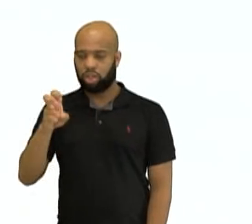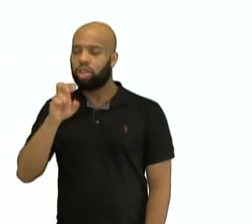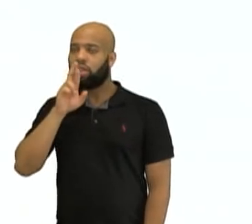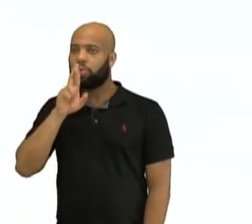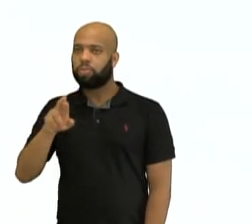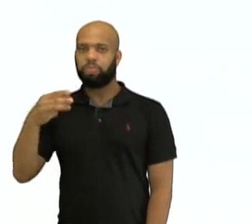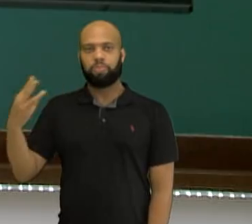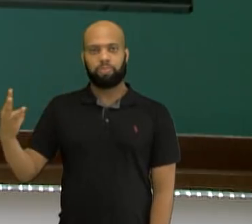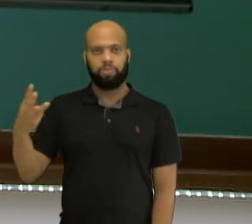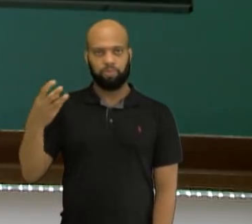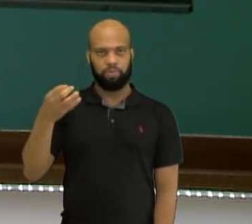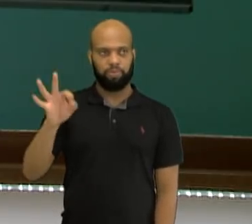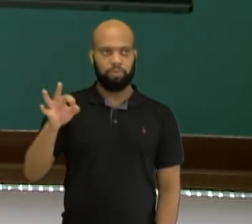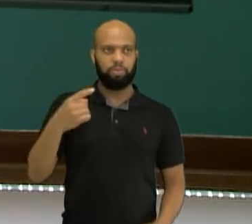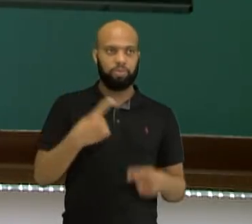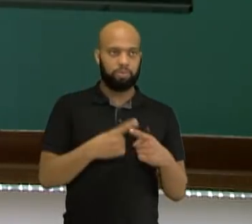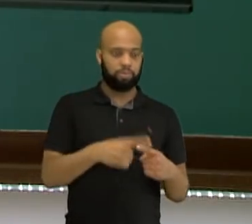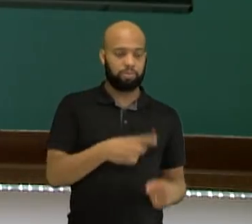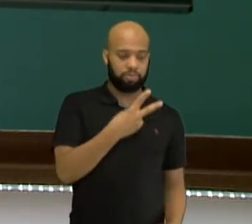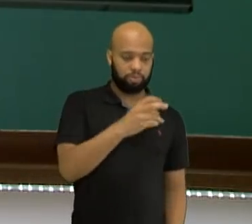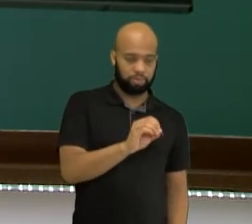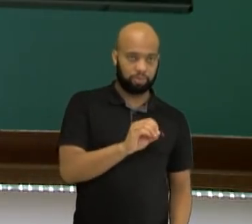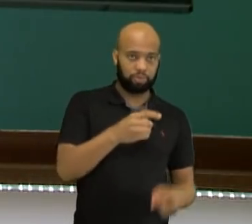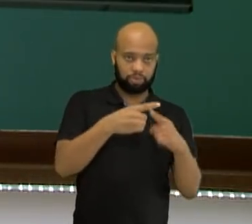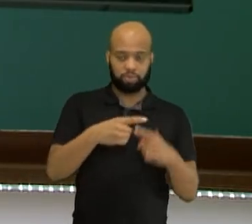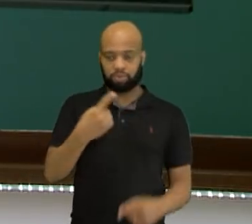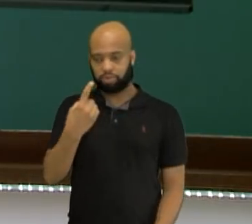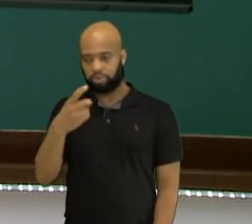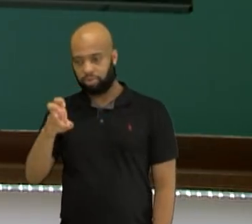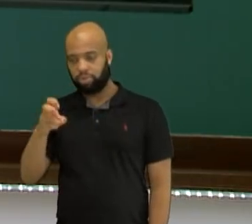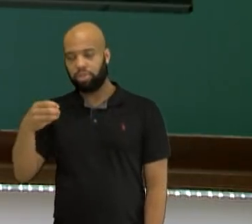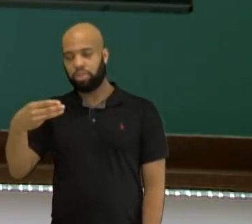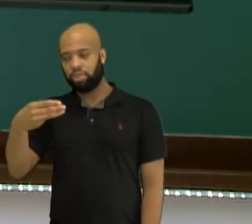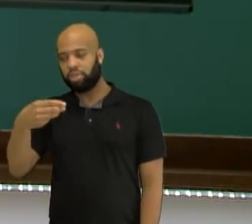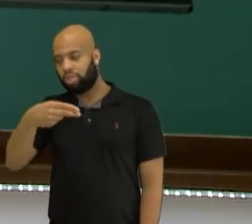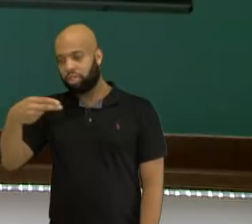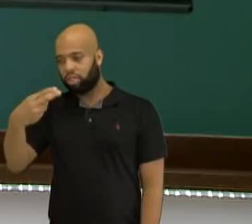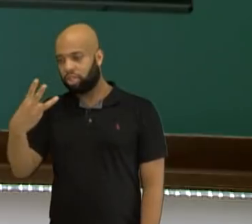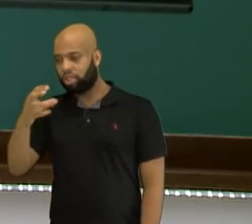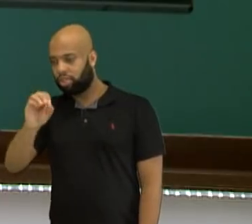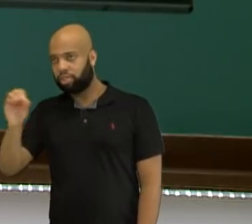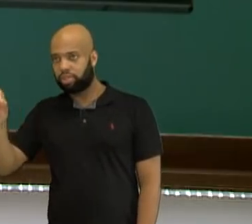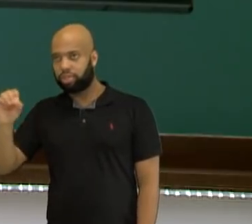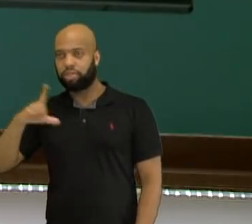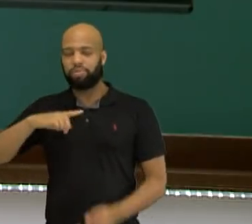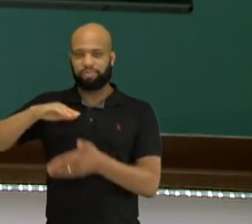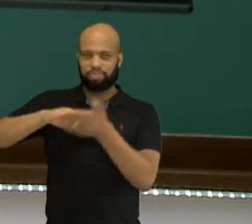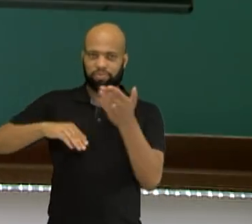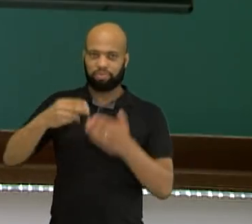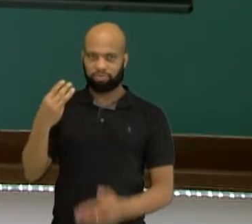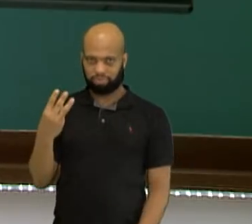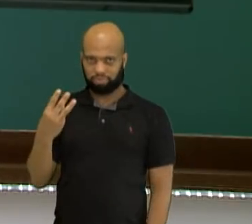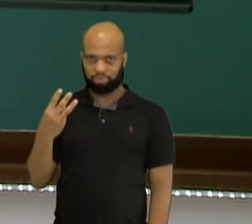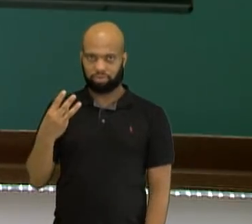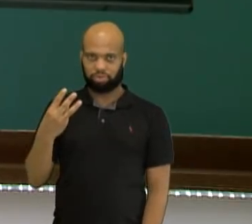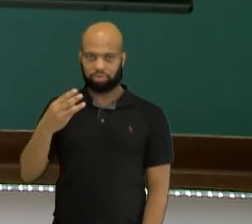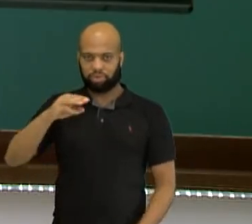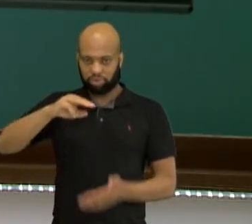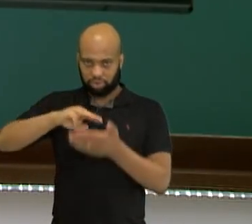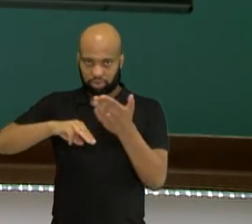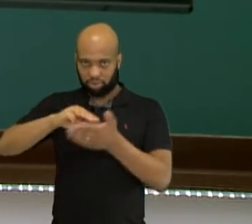3. Tá? Porque 20 vezes 15 é 300, e daí o porcentagem tira 2 zeros, você fica com 3. Tá